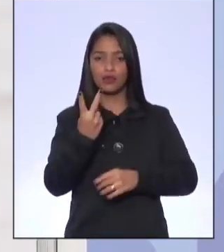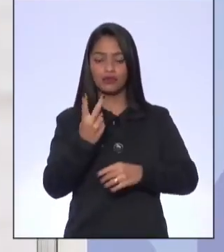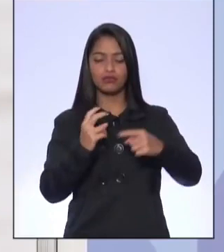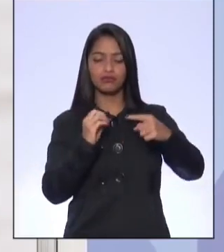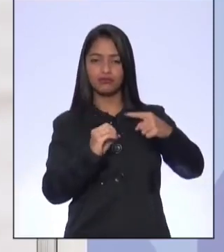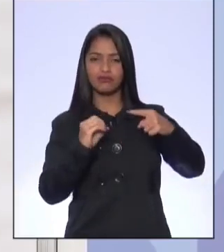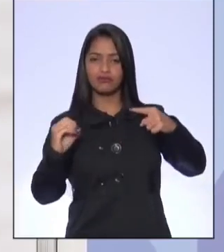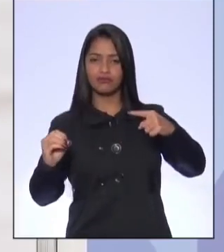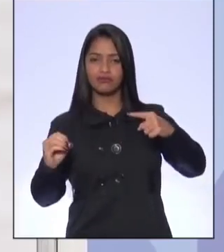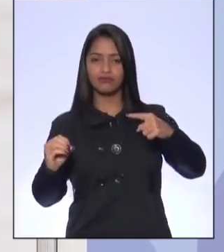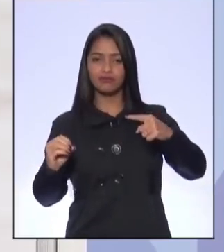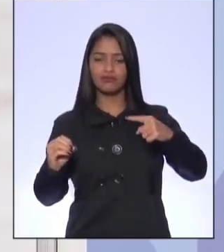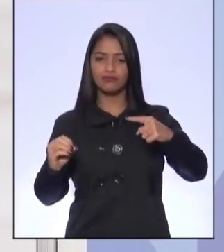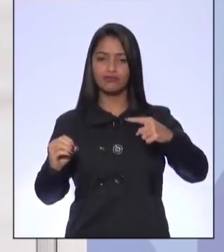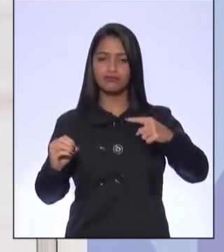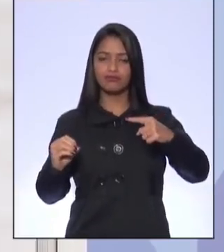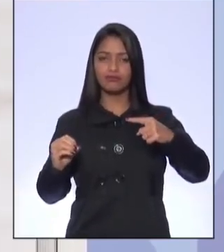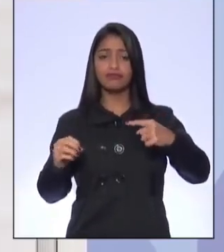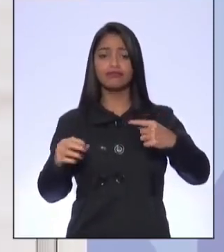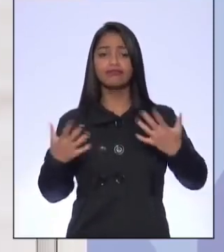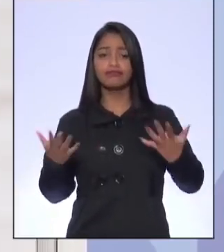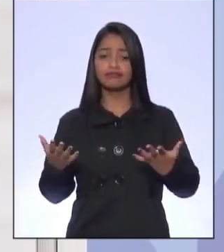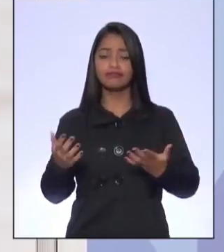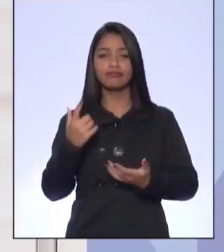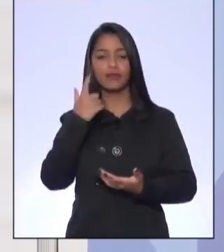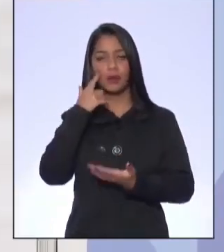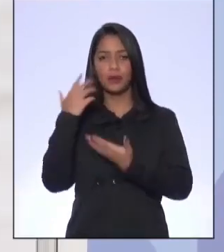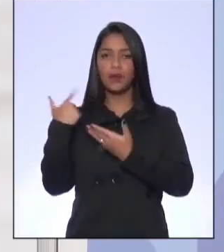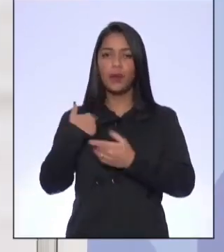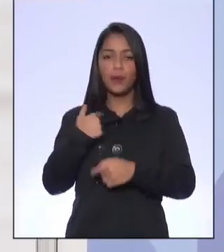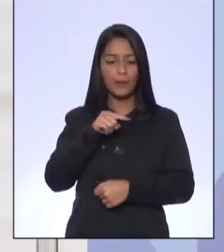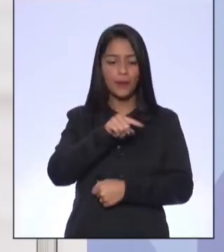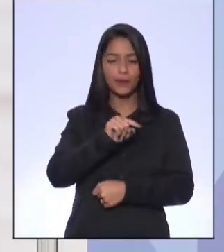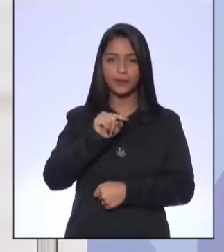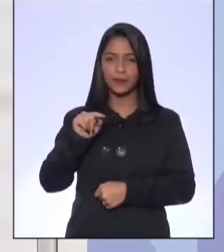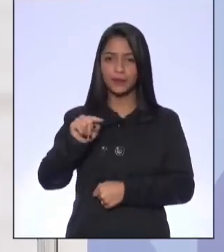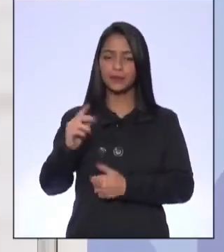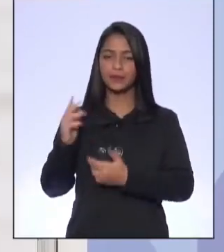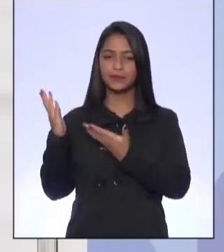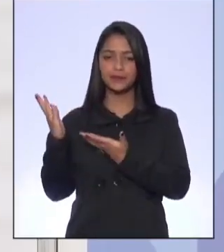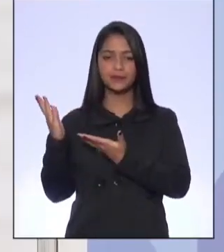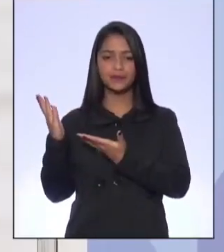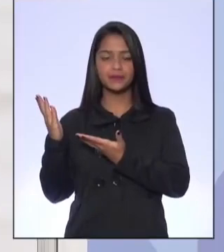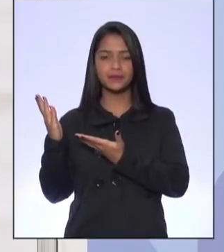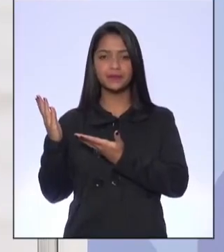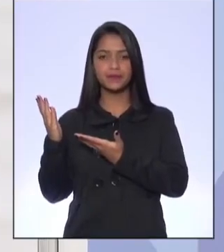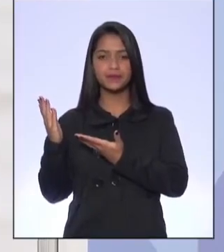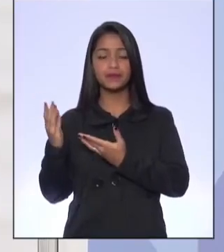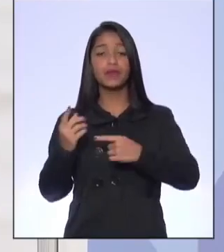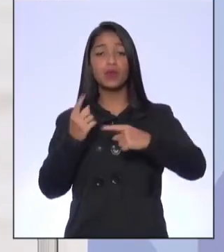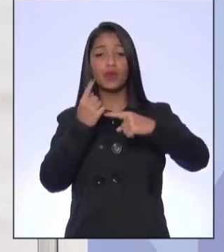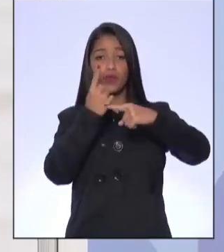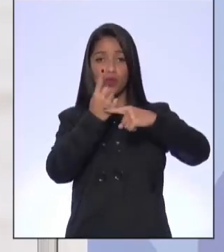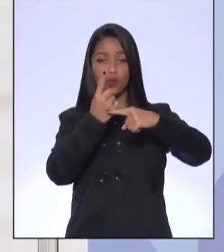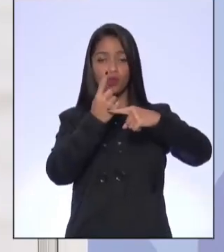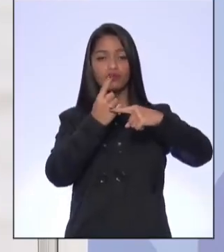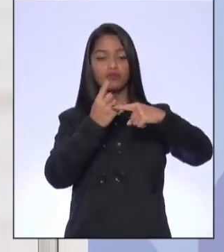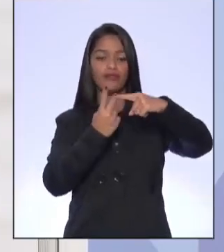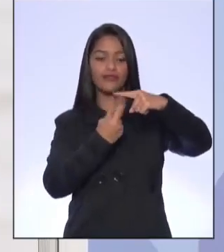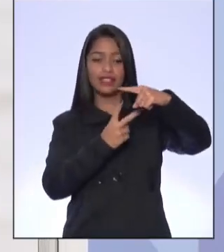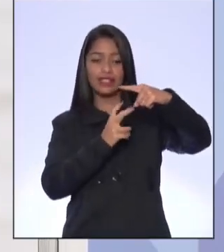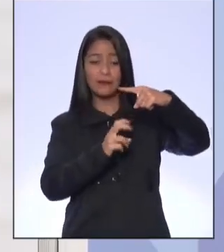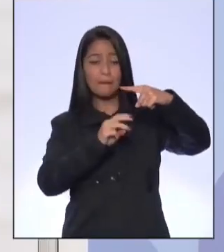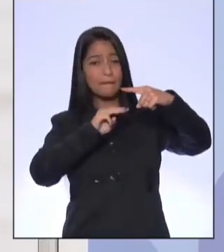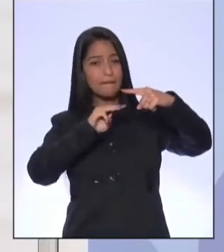ó, dá a cada três zeros, eu vou colocar só o ponto para vocês olharem, então, 1 sobre os 25 milhões.